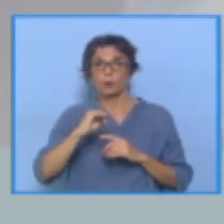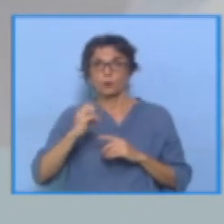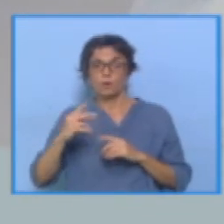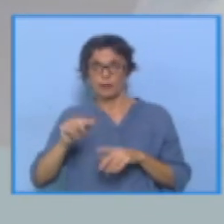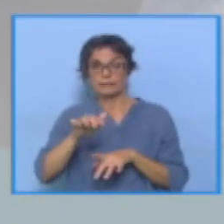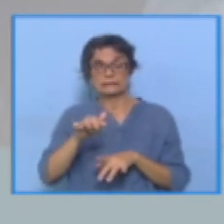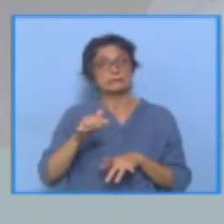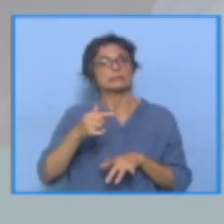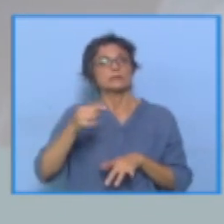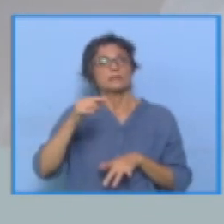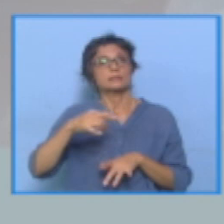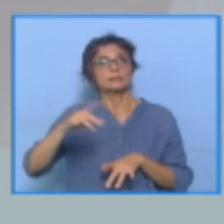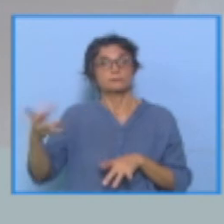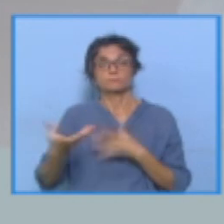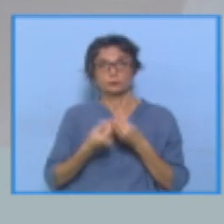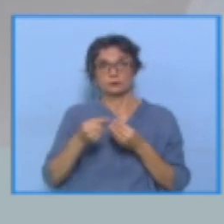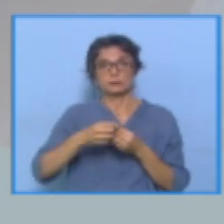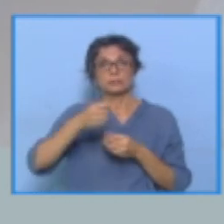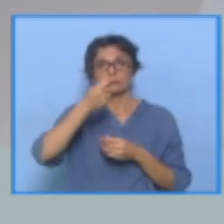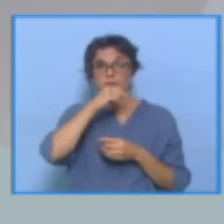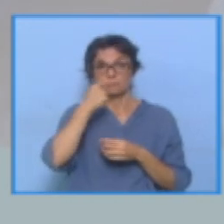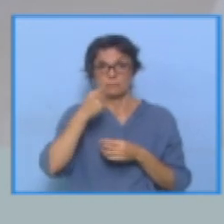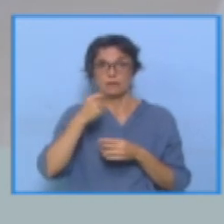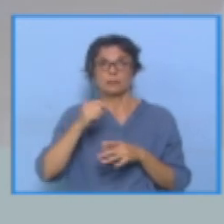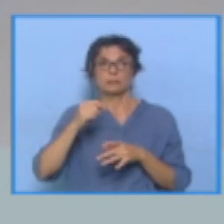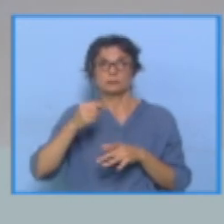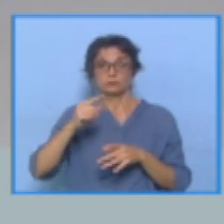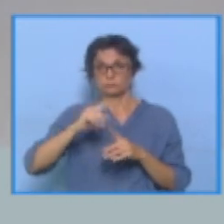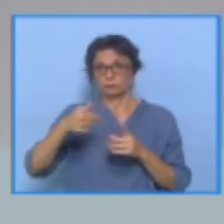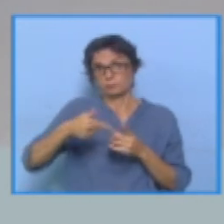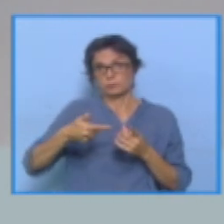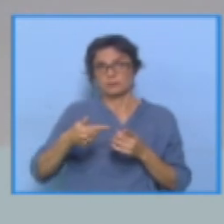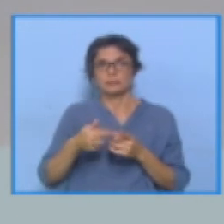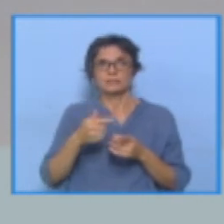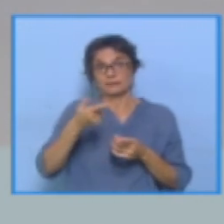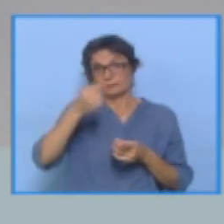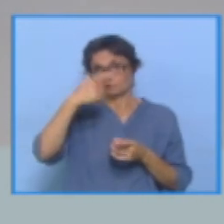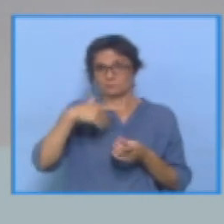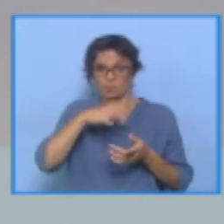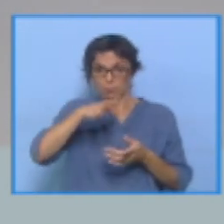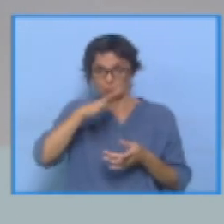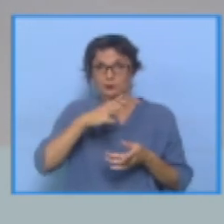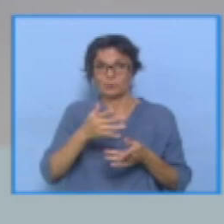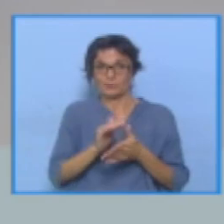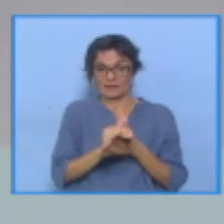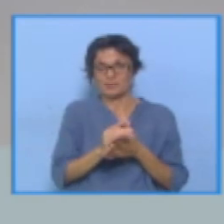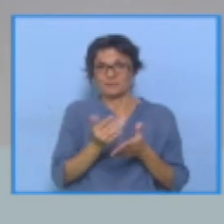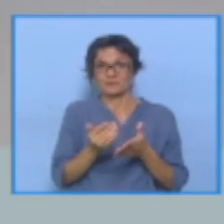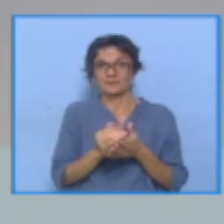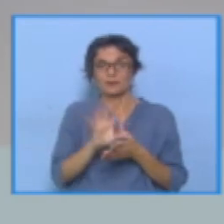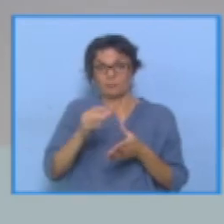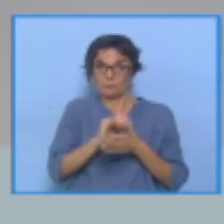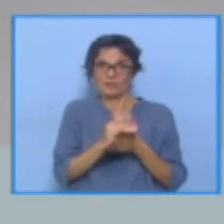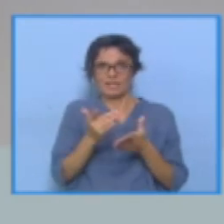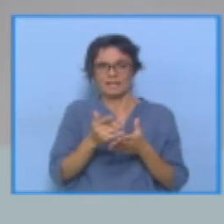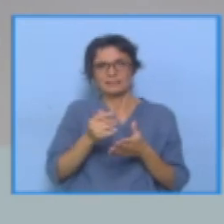maio deste ano e, portanto, conta aí também ele, quase em modo carta, em estilo de carta também, a sua